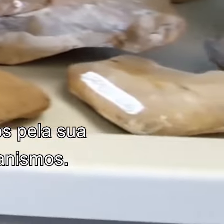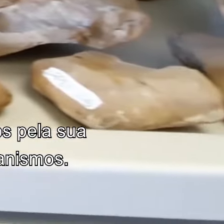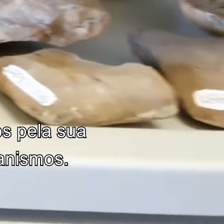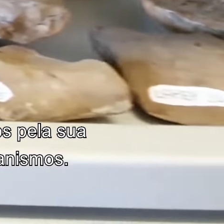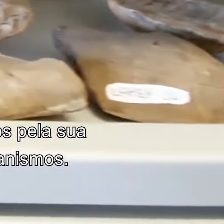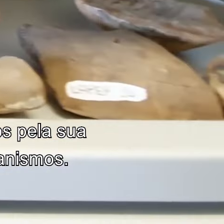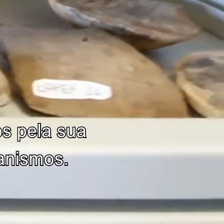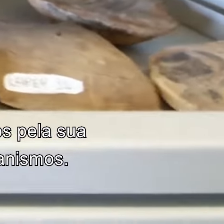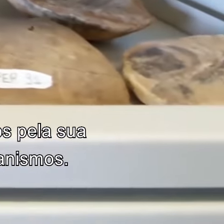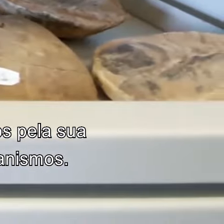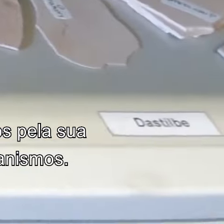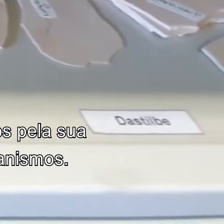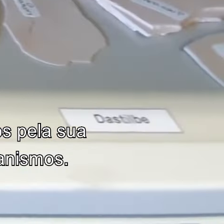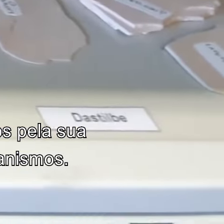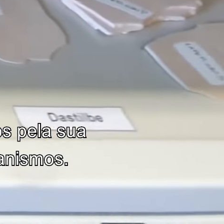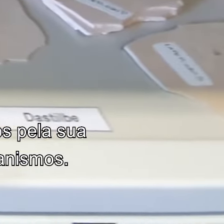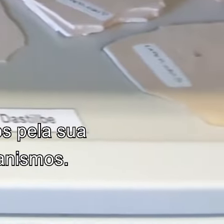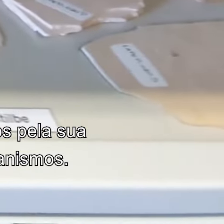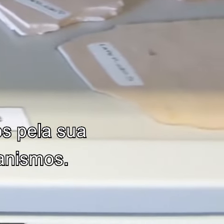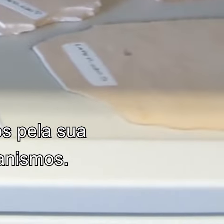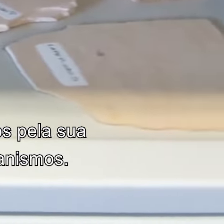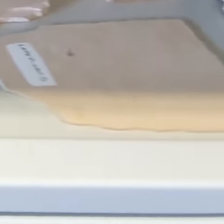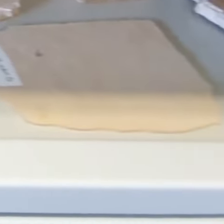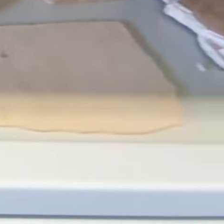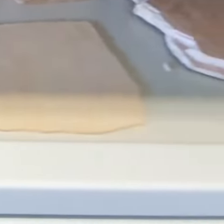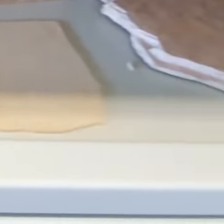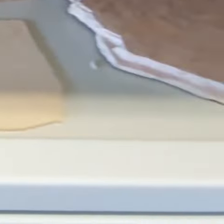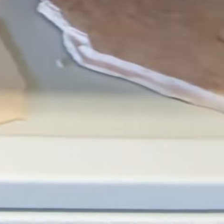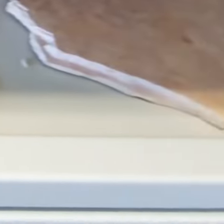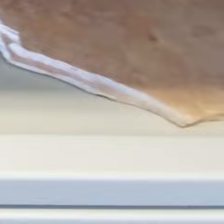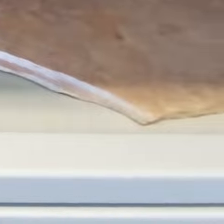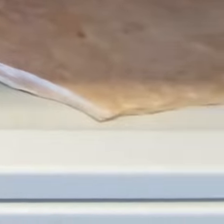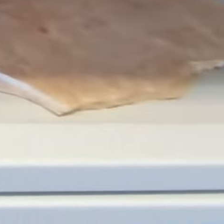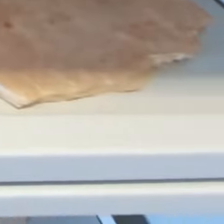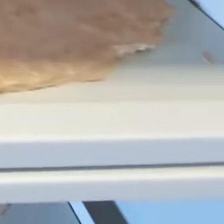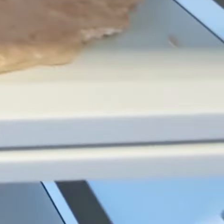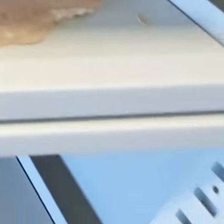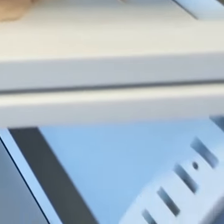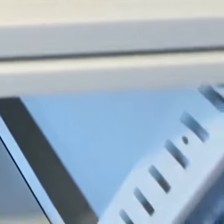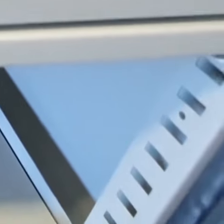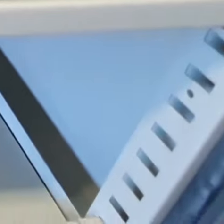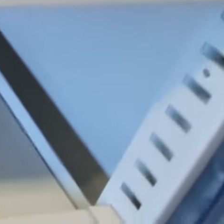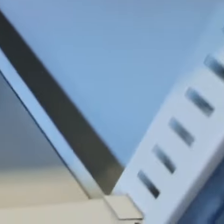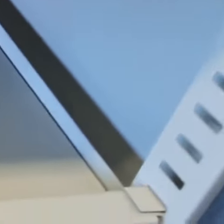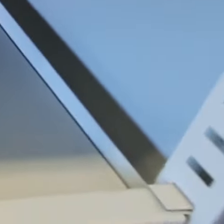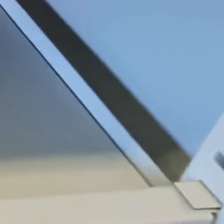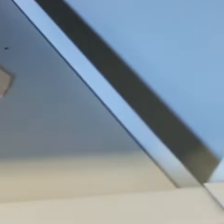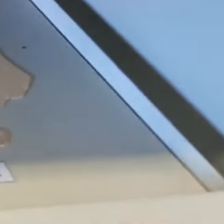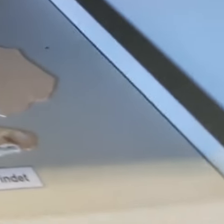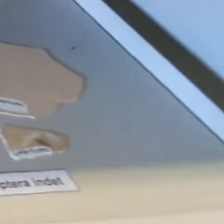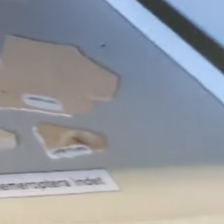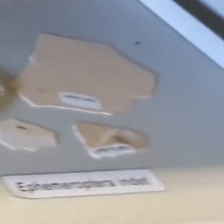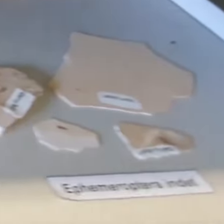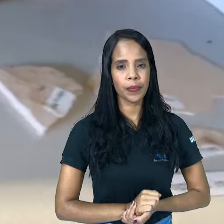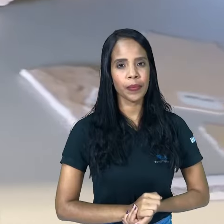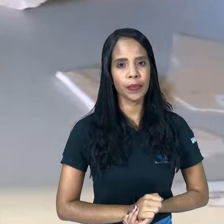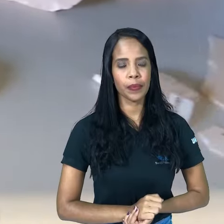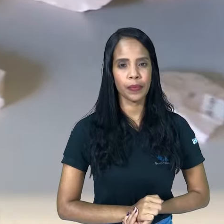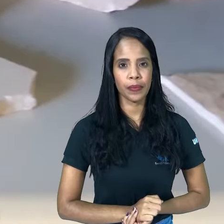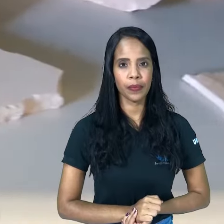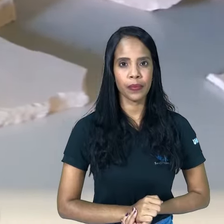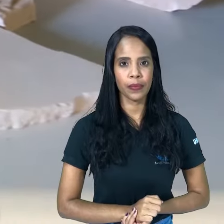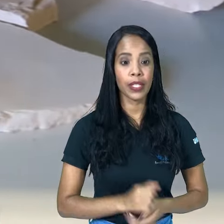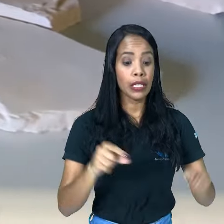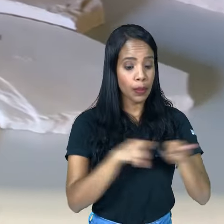eles apresentam a preservação em 3D dos organismos. Já a formação Trato é bastante relevante porque ela registra eventos